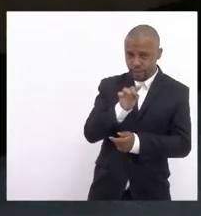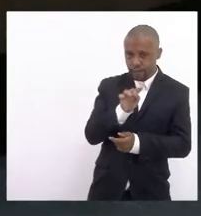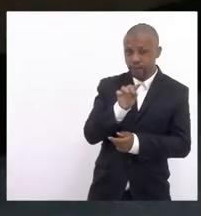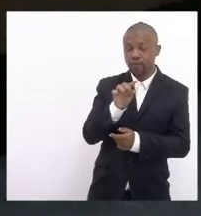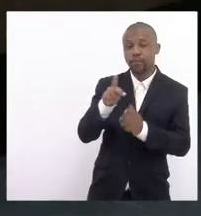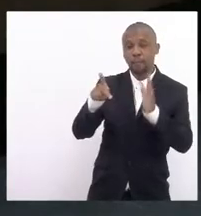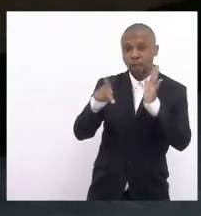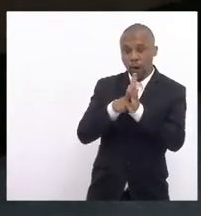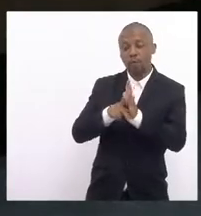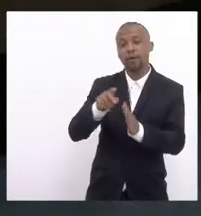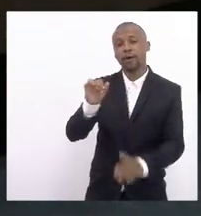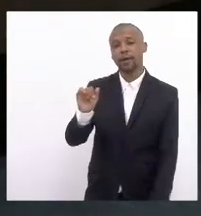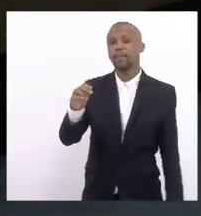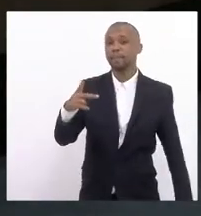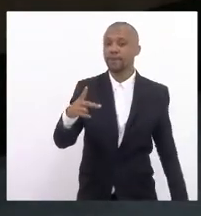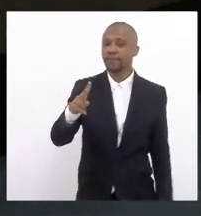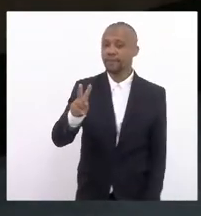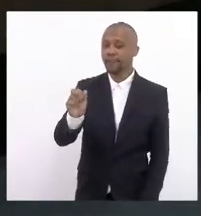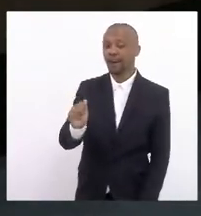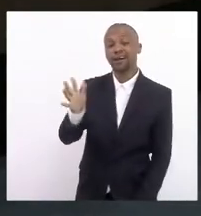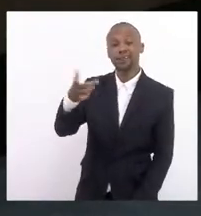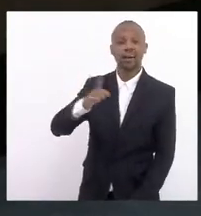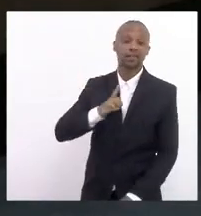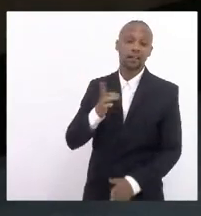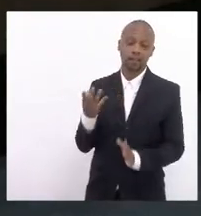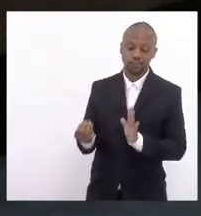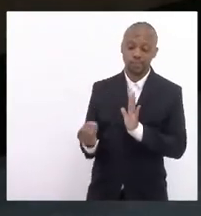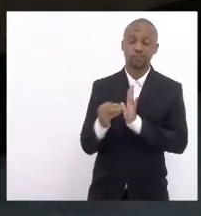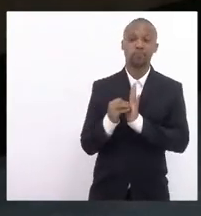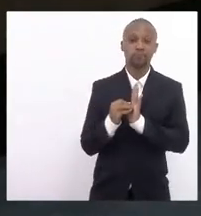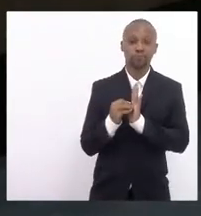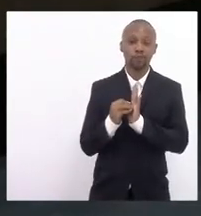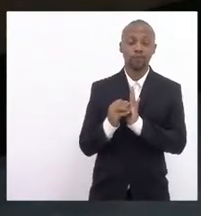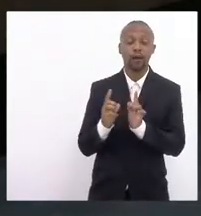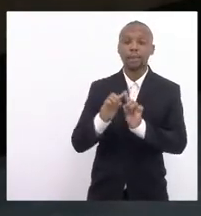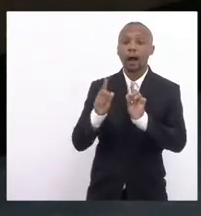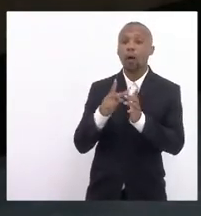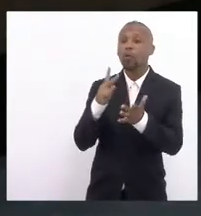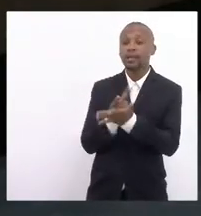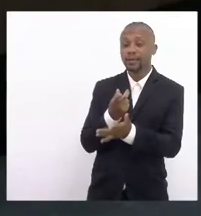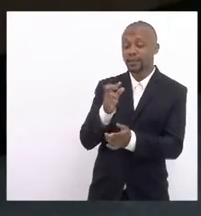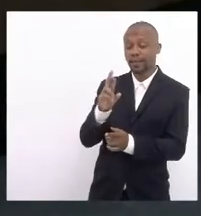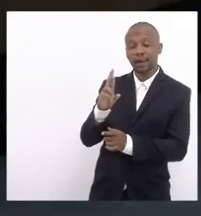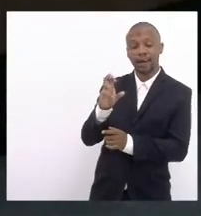do IPVA. Ocorre que o refis do IPVA